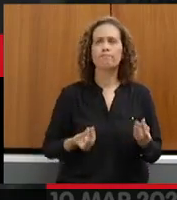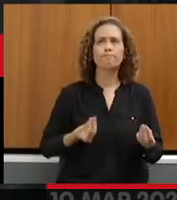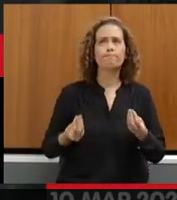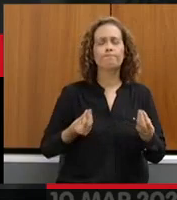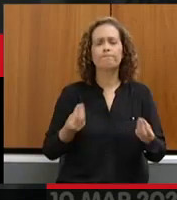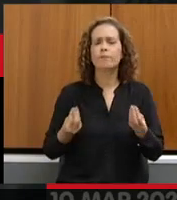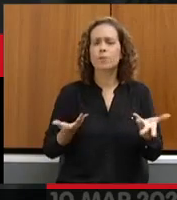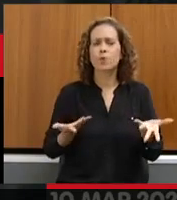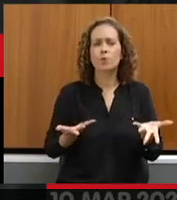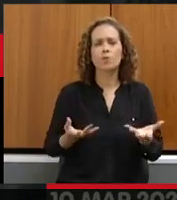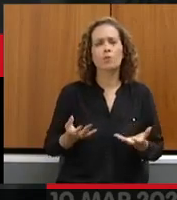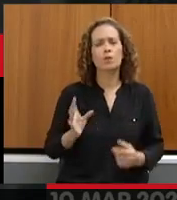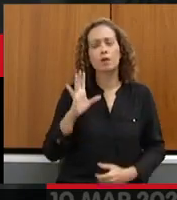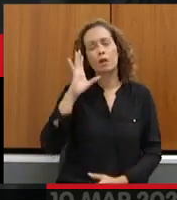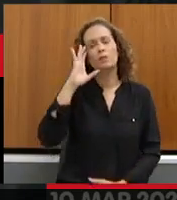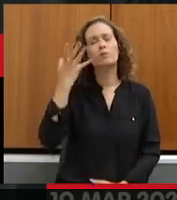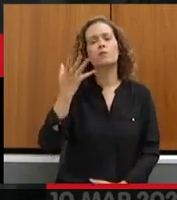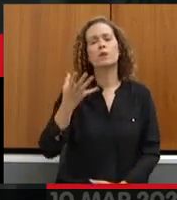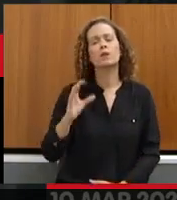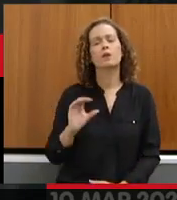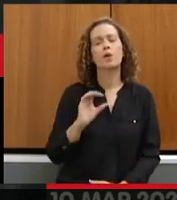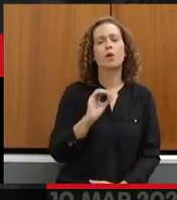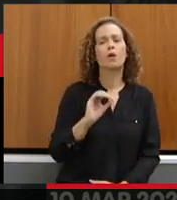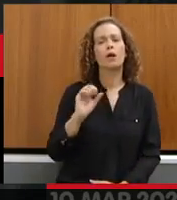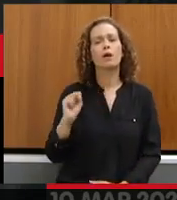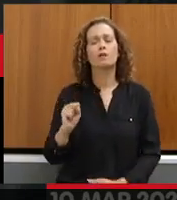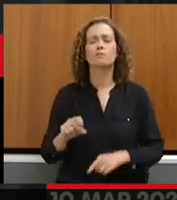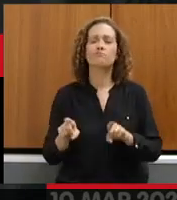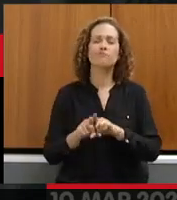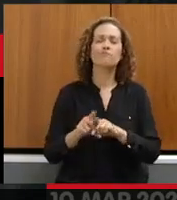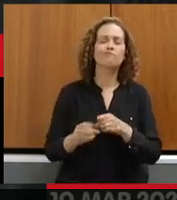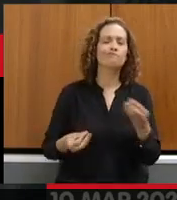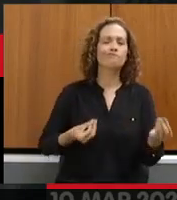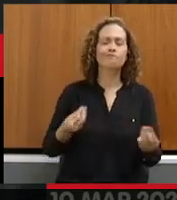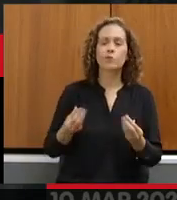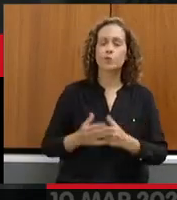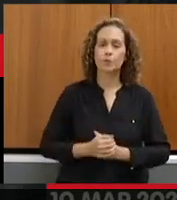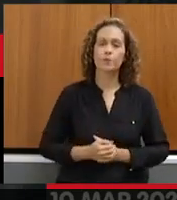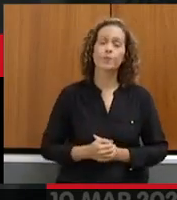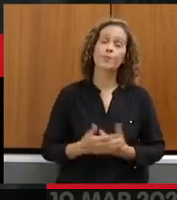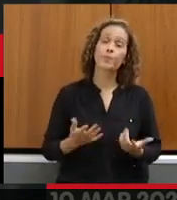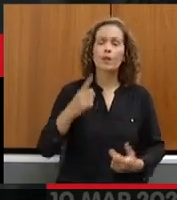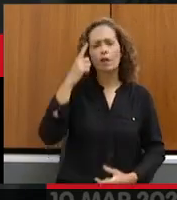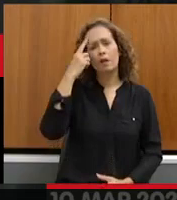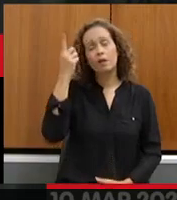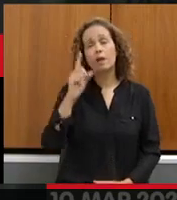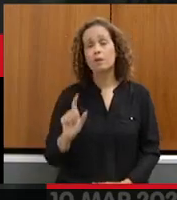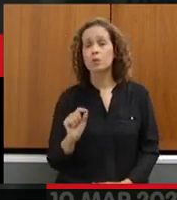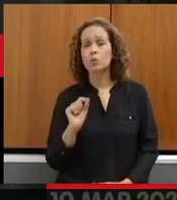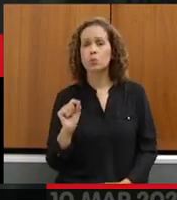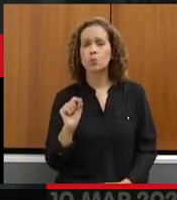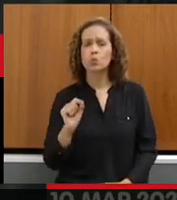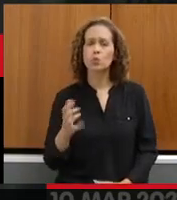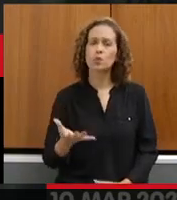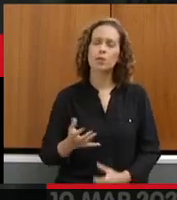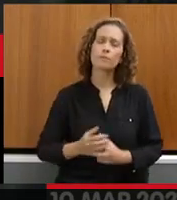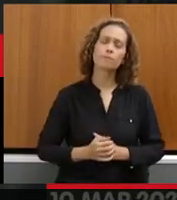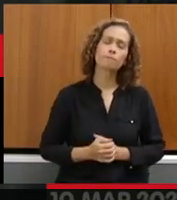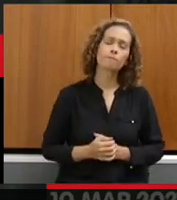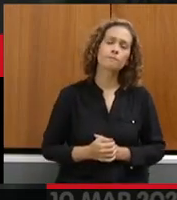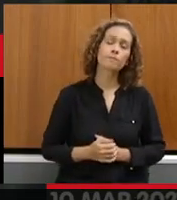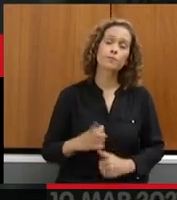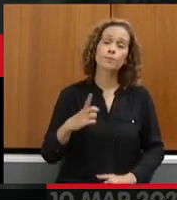pensarmos isso nem nem o essa que seria custeio direto do Estado a nossa ideia e é fazer